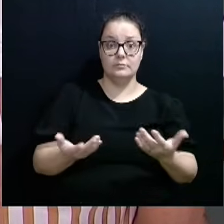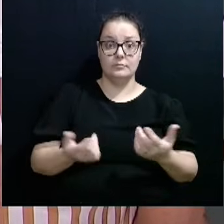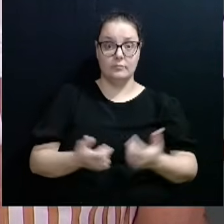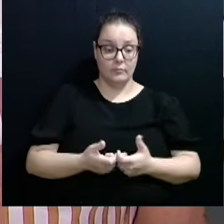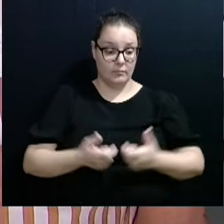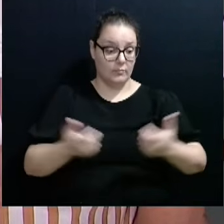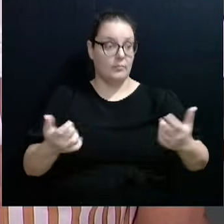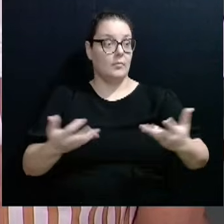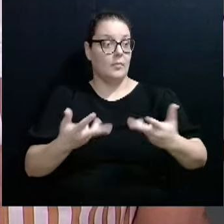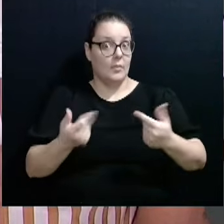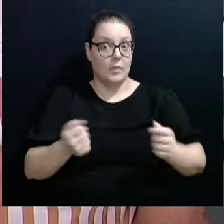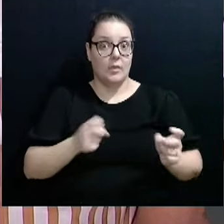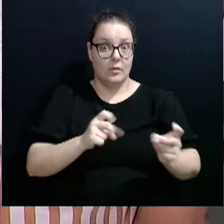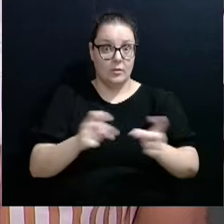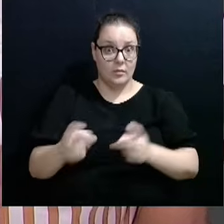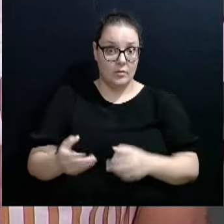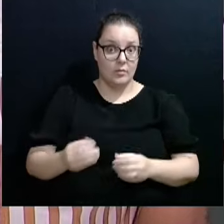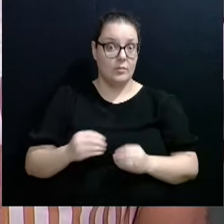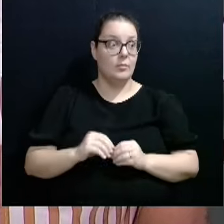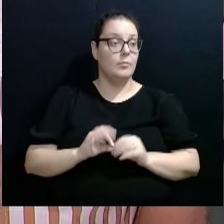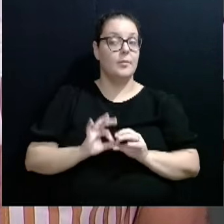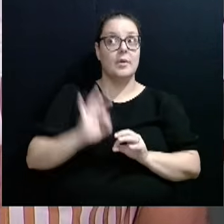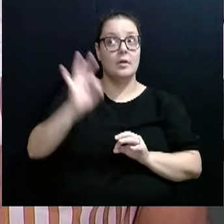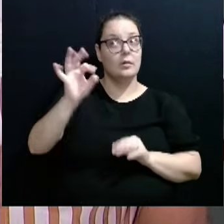vendendo para fora do estado. Sim,